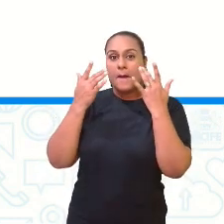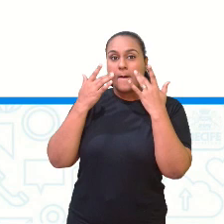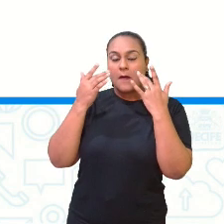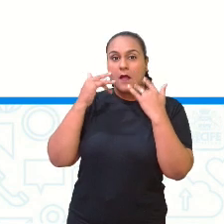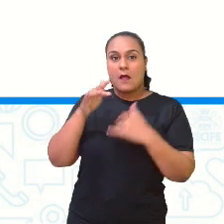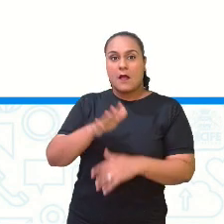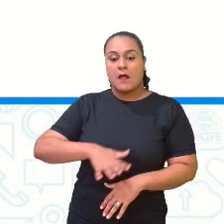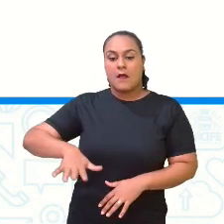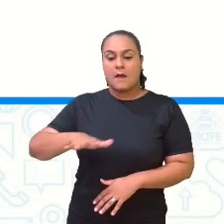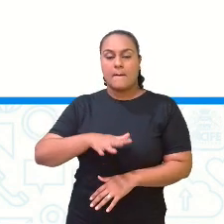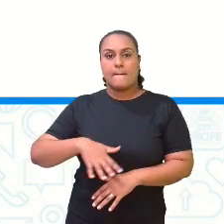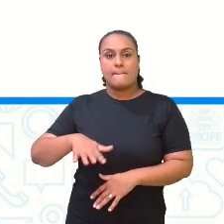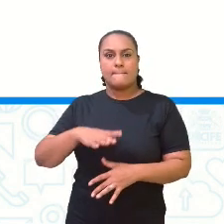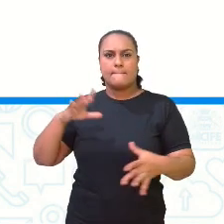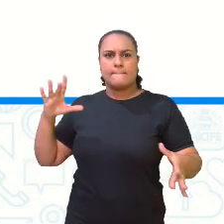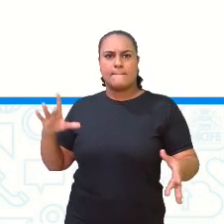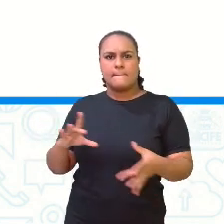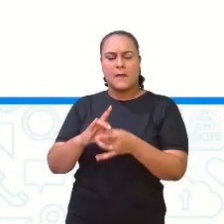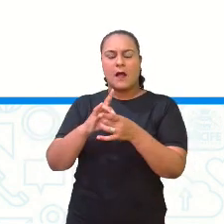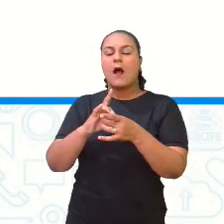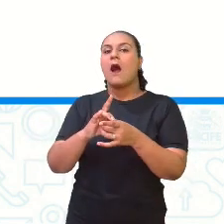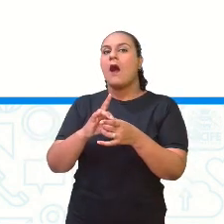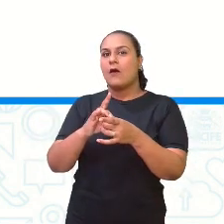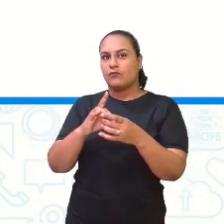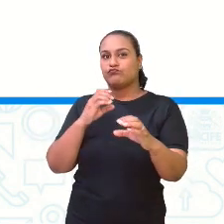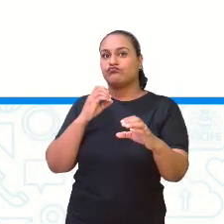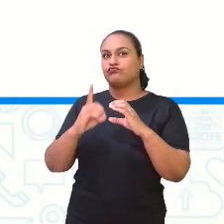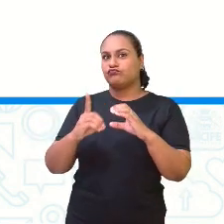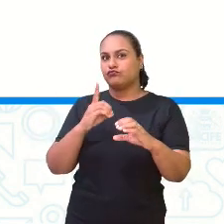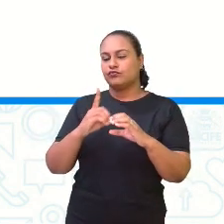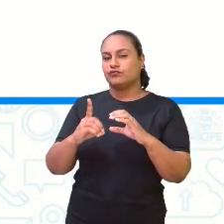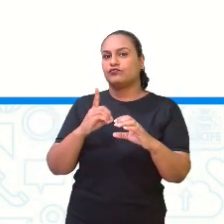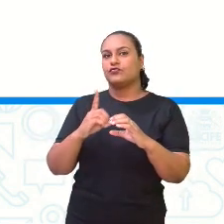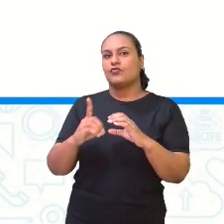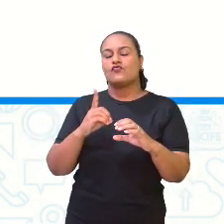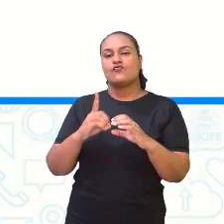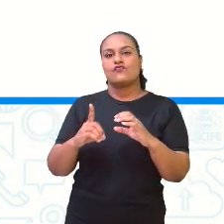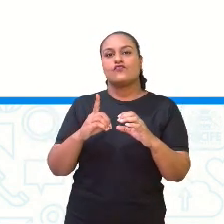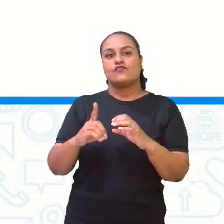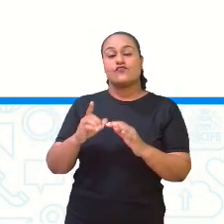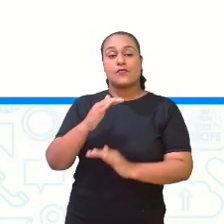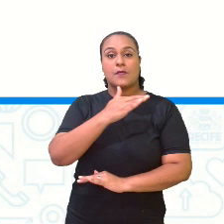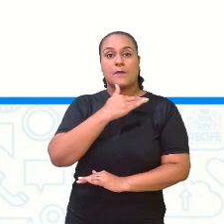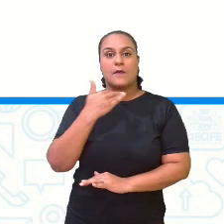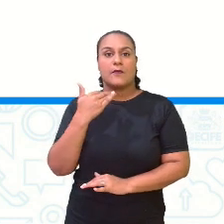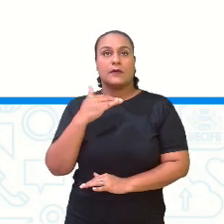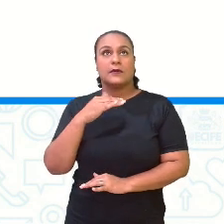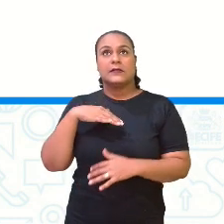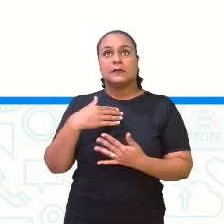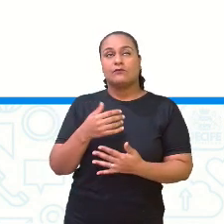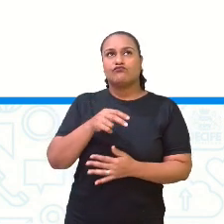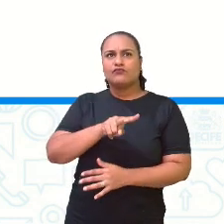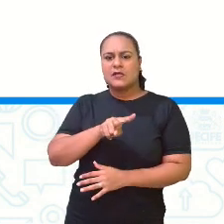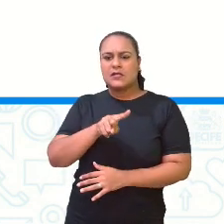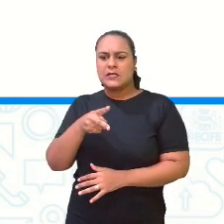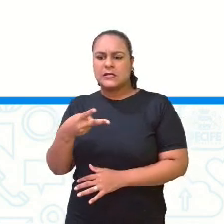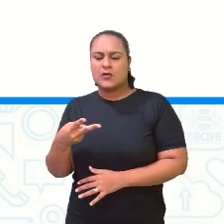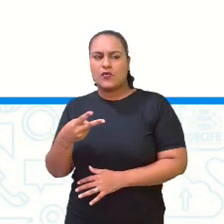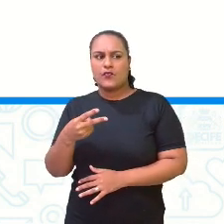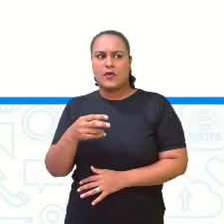espaços relacionados com o culto dos mortos. Isto porque a transição da vida à morte é